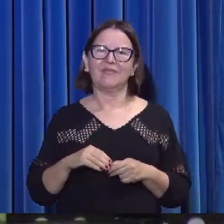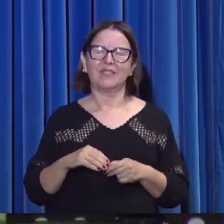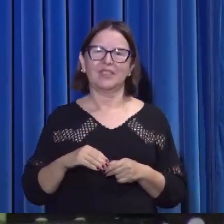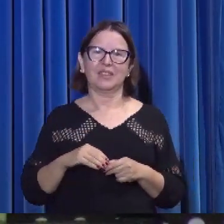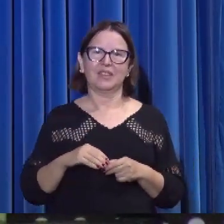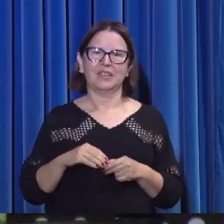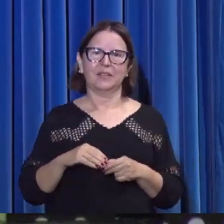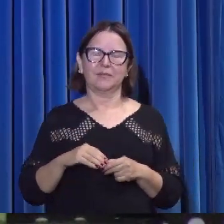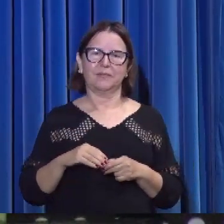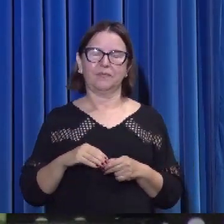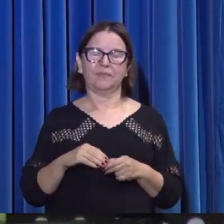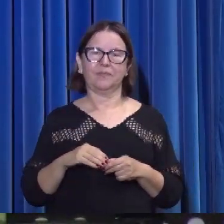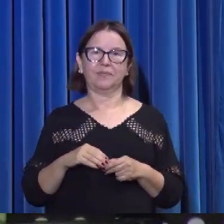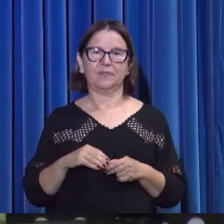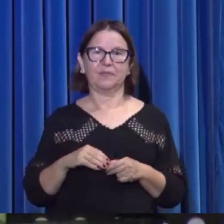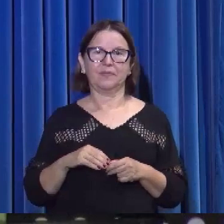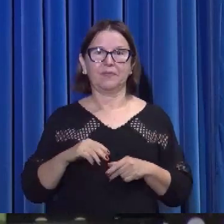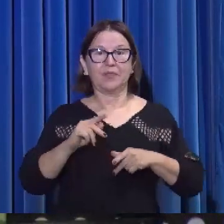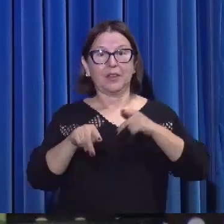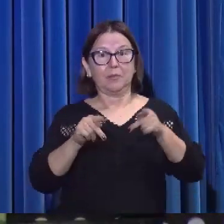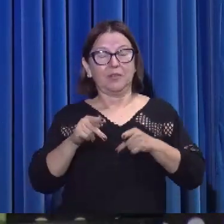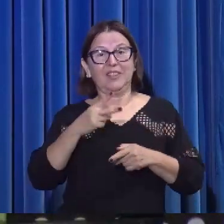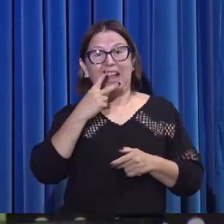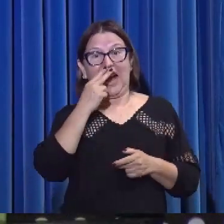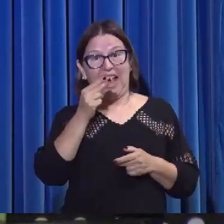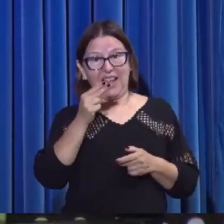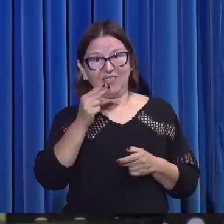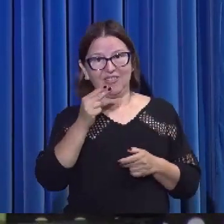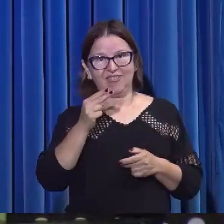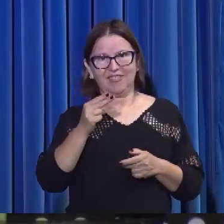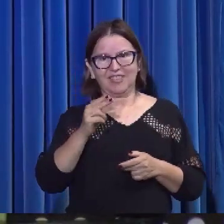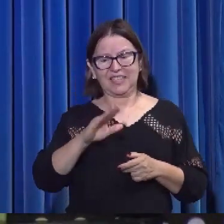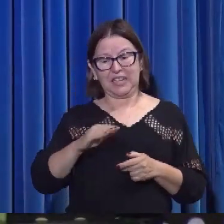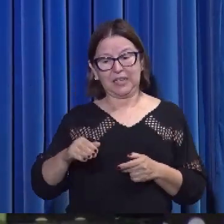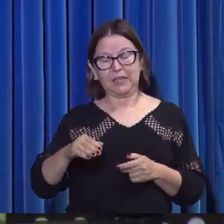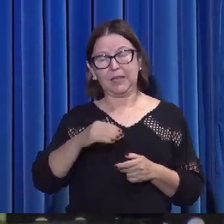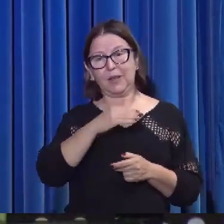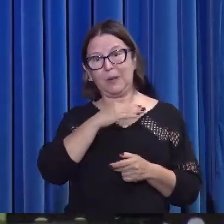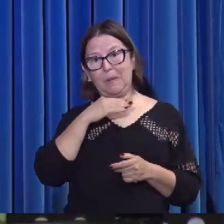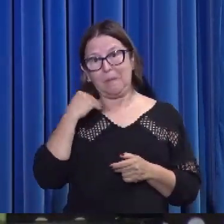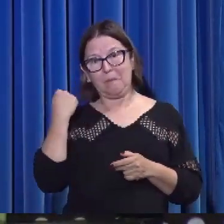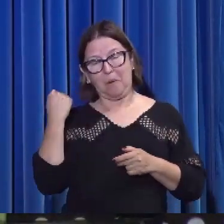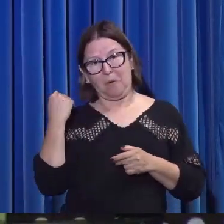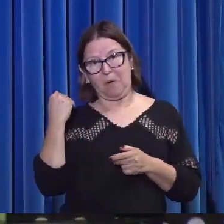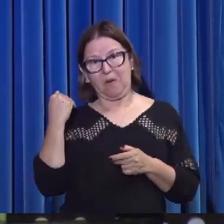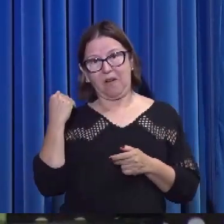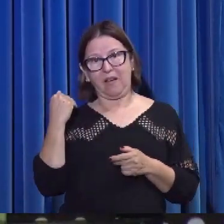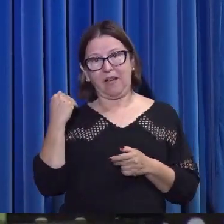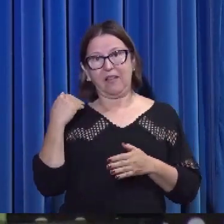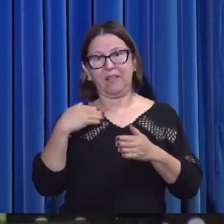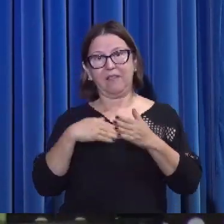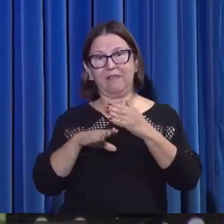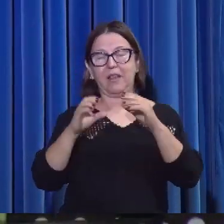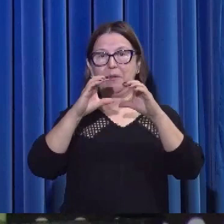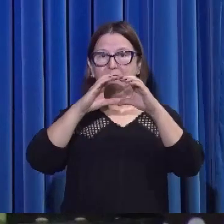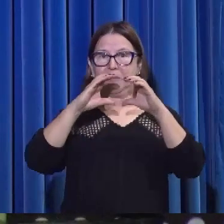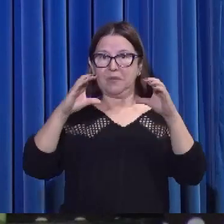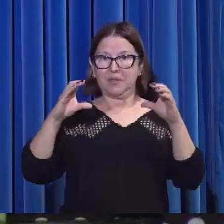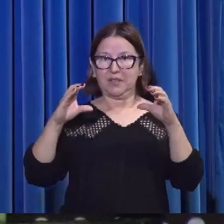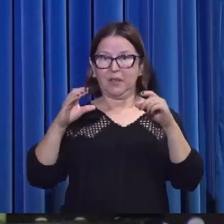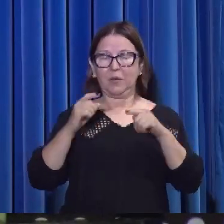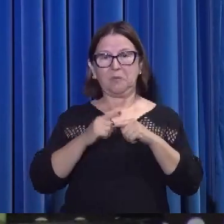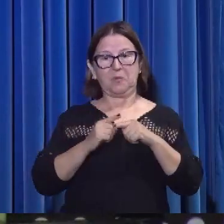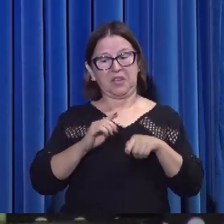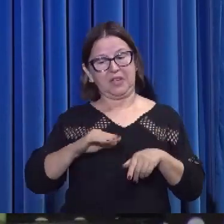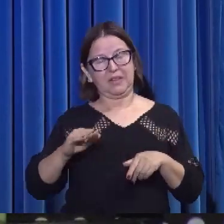de sua inocência. Não é por esse motivo que uma criança ou qualquer outra pessoa herda o reino